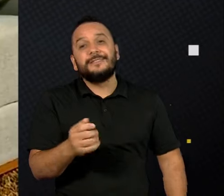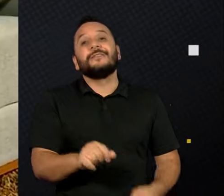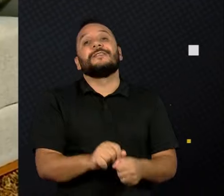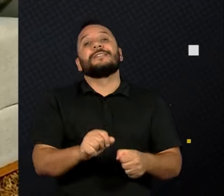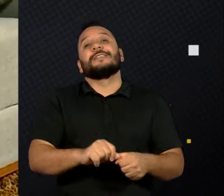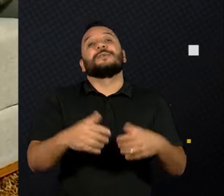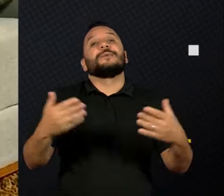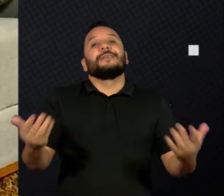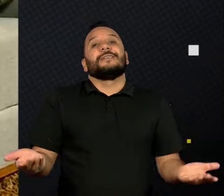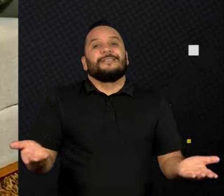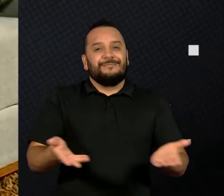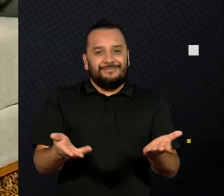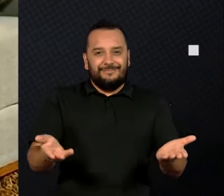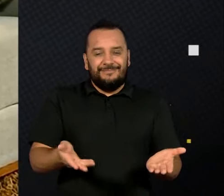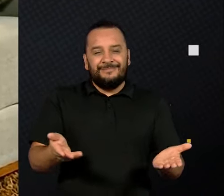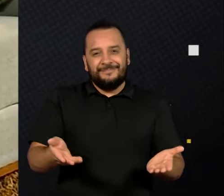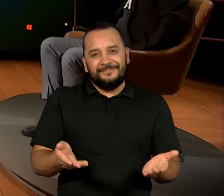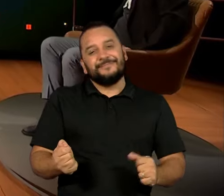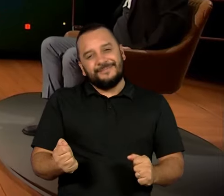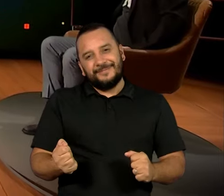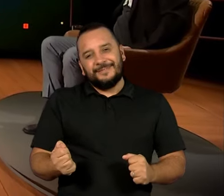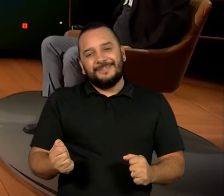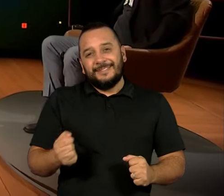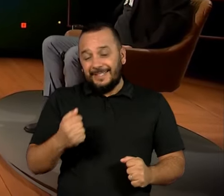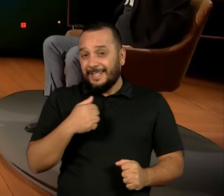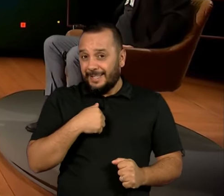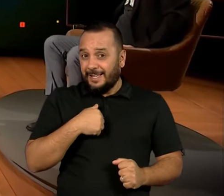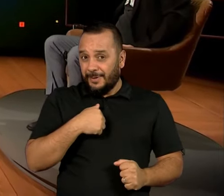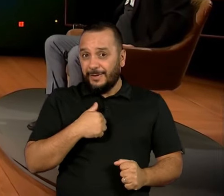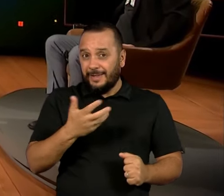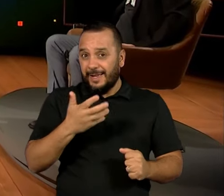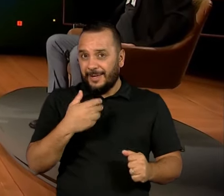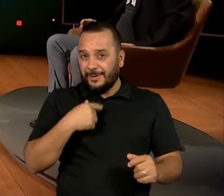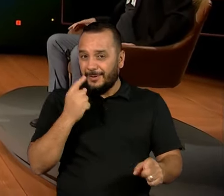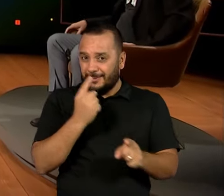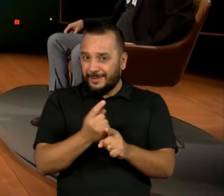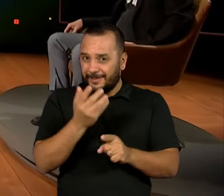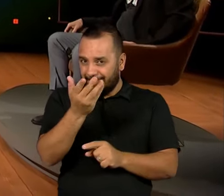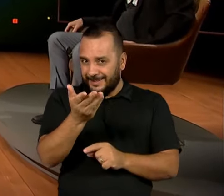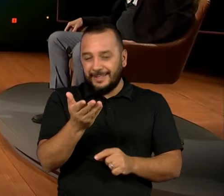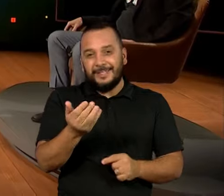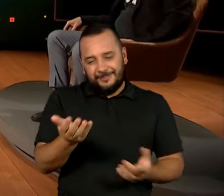está fazendo agora? Sei que você tá no Brasil e eu quero te ver porque eu também estou aqui.